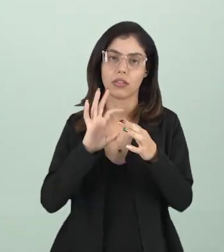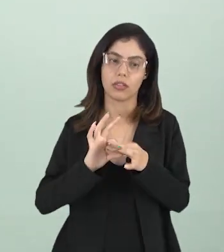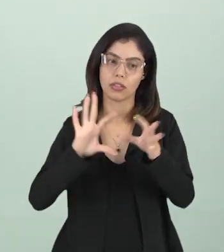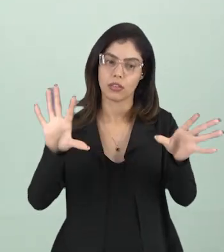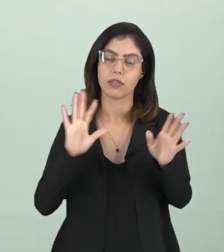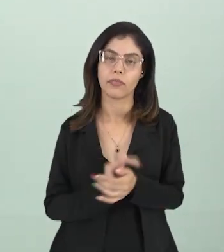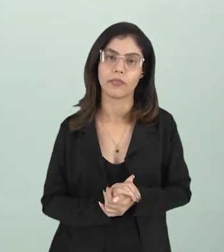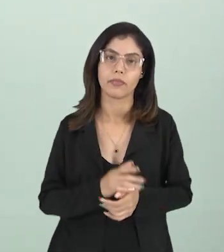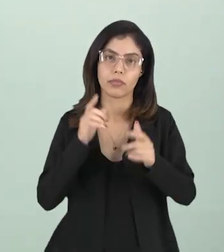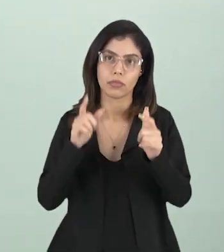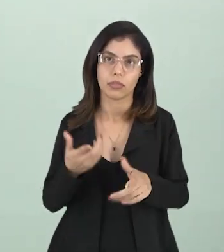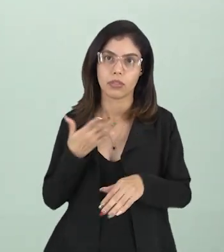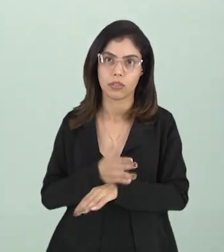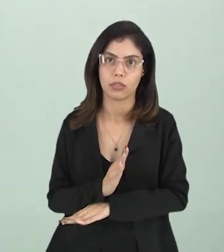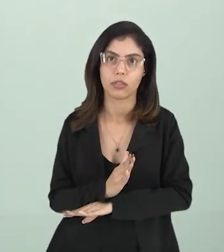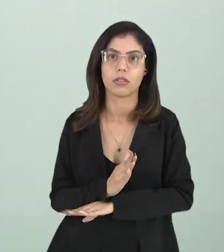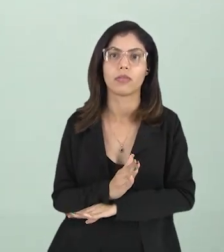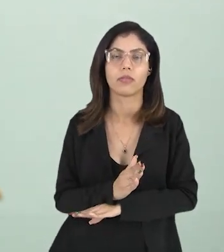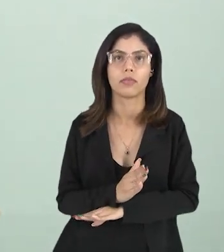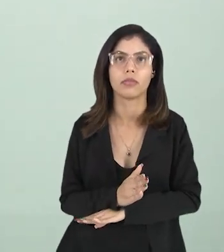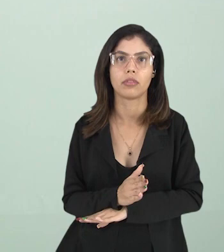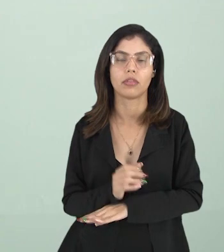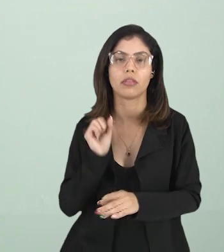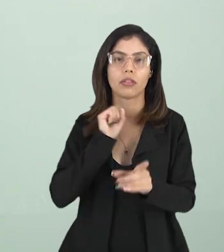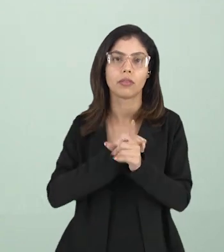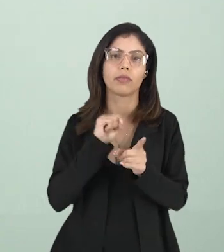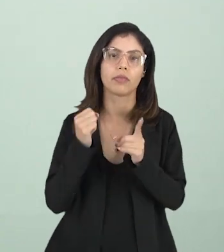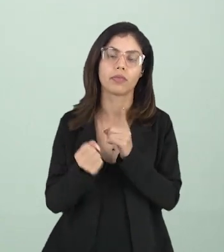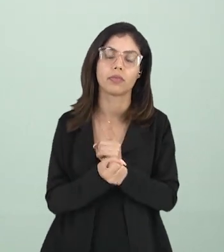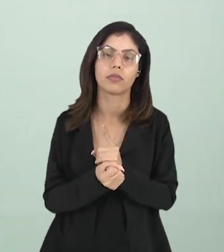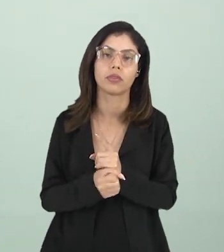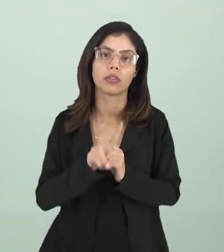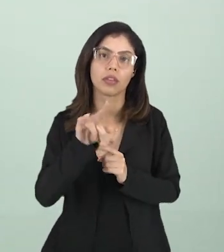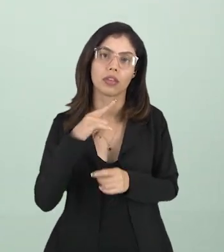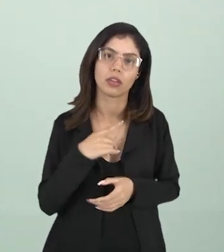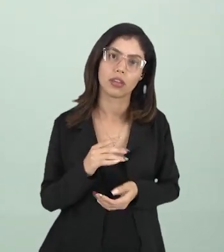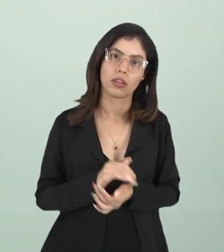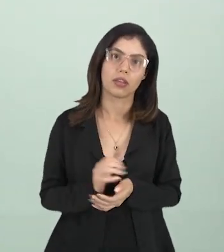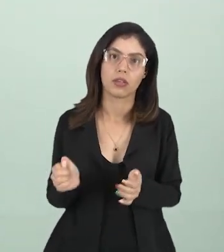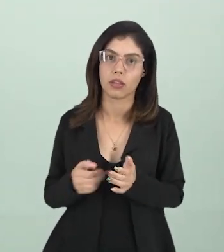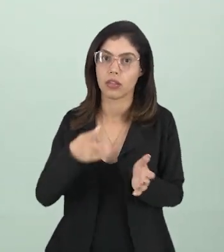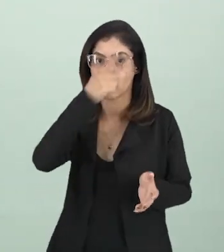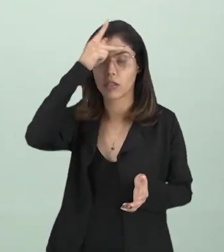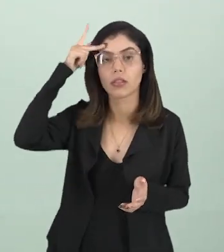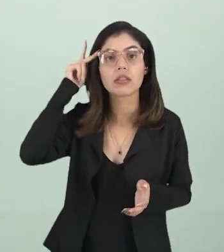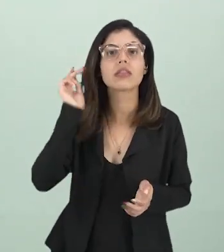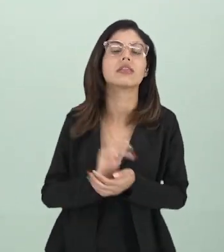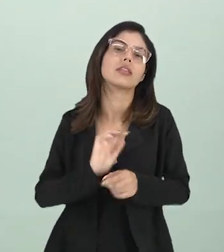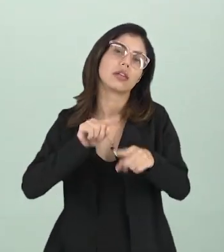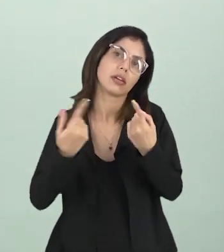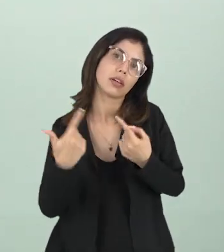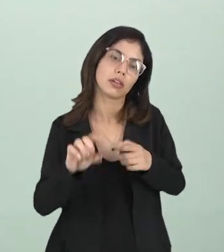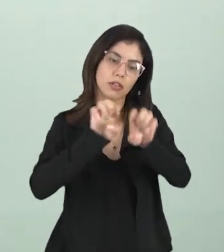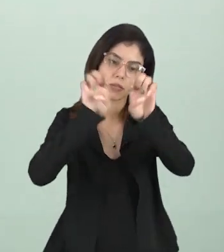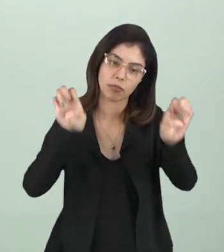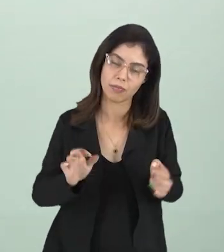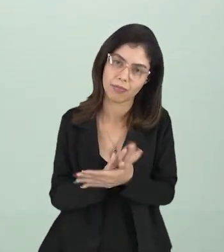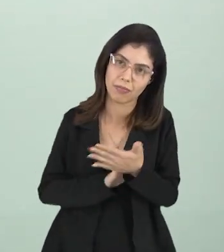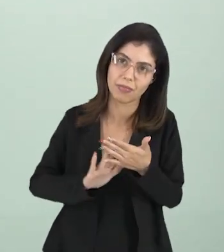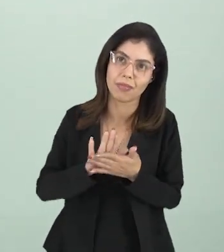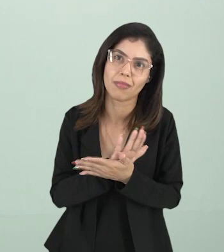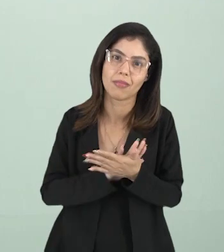E aí, onde a gente vai entrar na questão social, né, porque a gente vai ter um contingente de pessoas, mas sem estrutura,